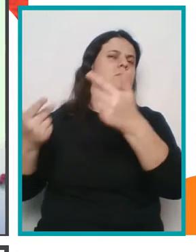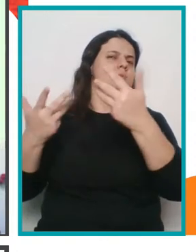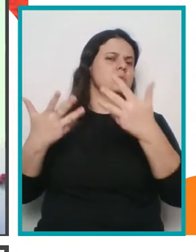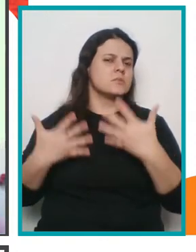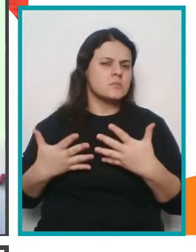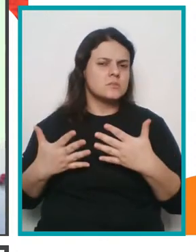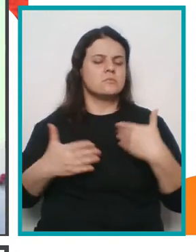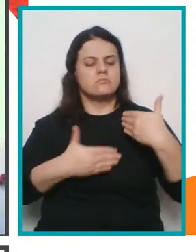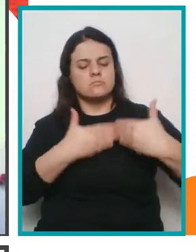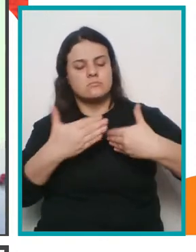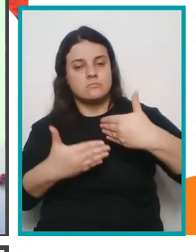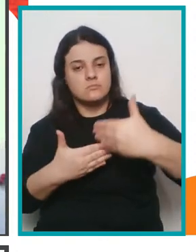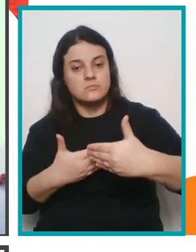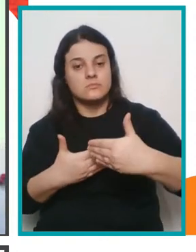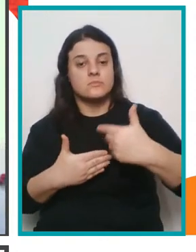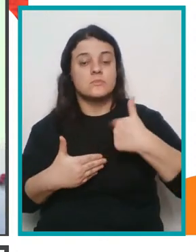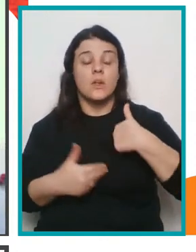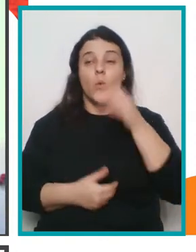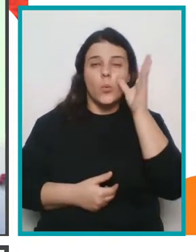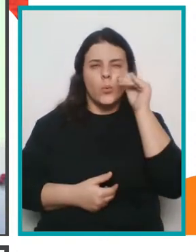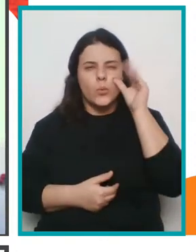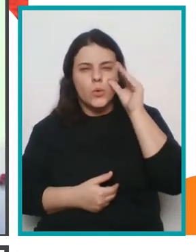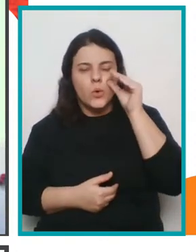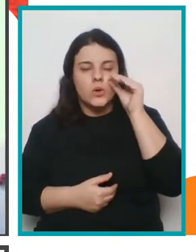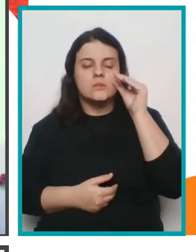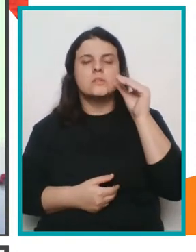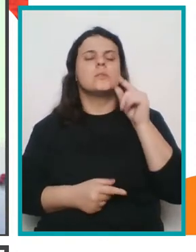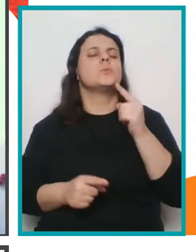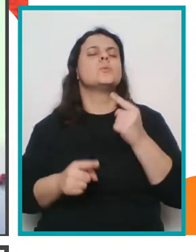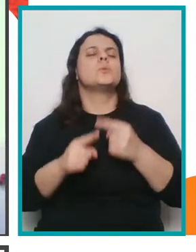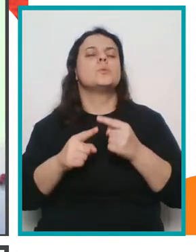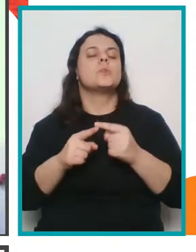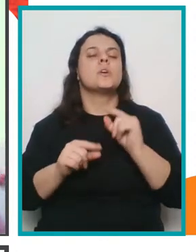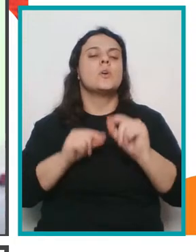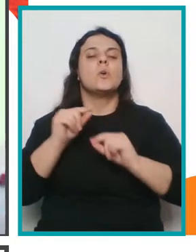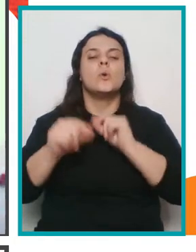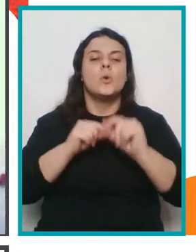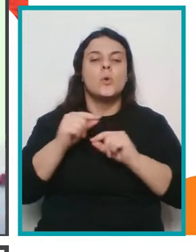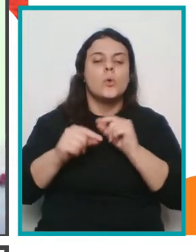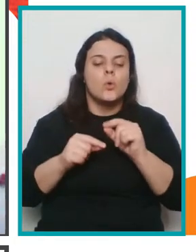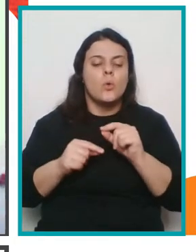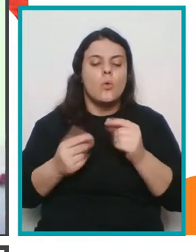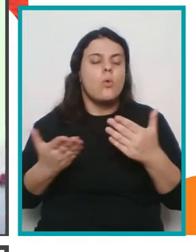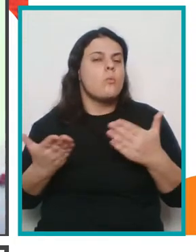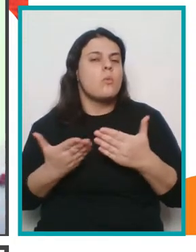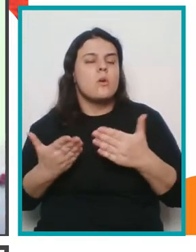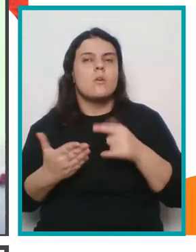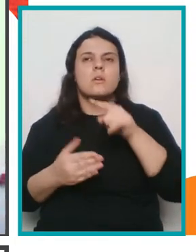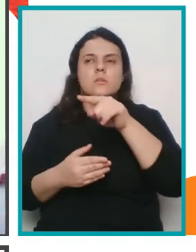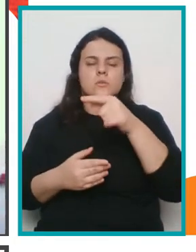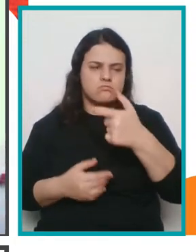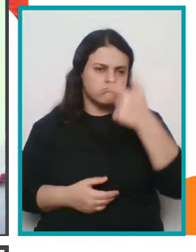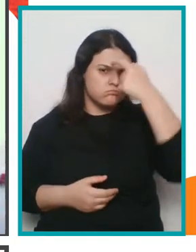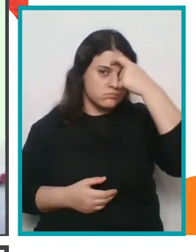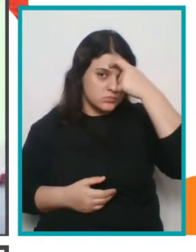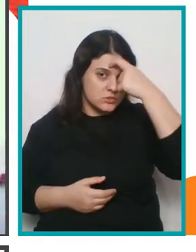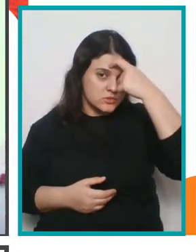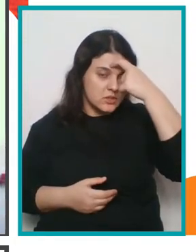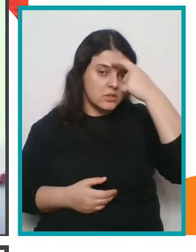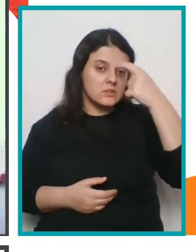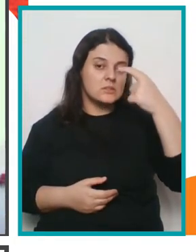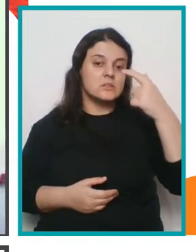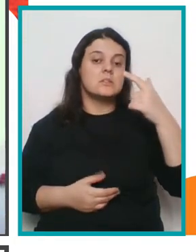dessas populações, dessas mulheres, né, como nós, que estão aí levando comida para os pratos, como é que elas